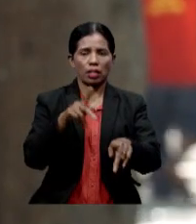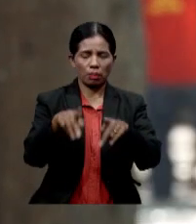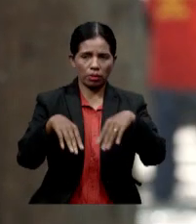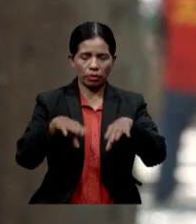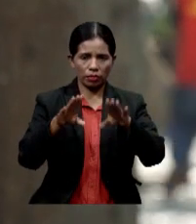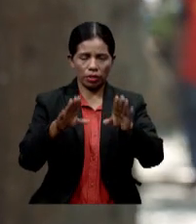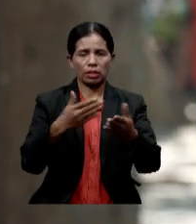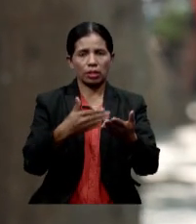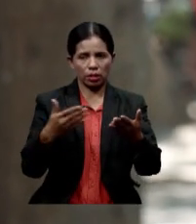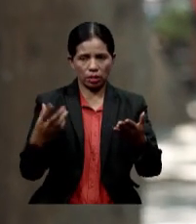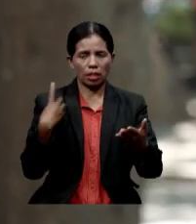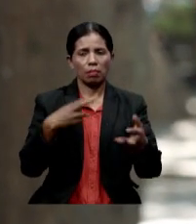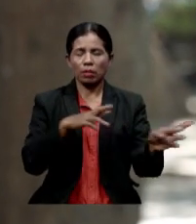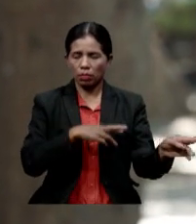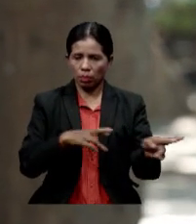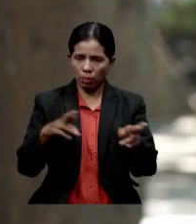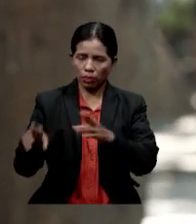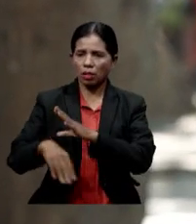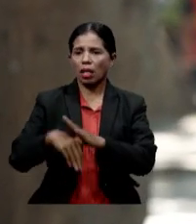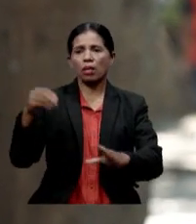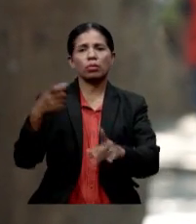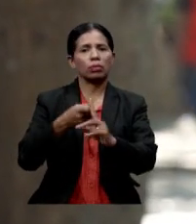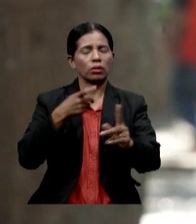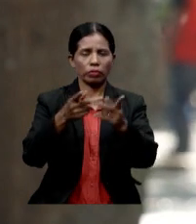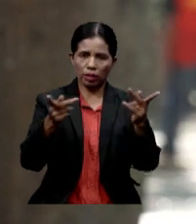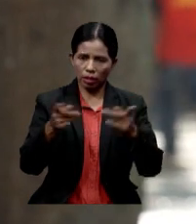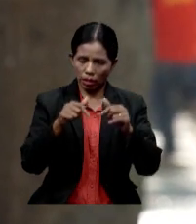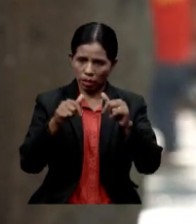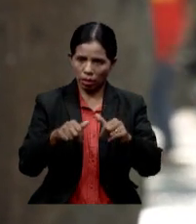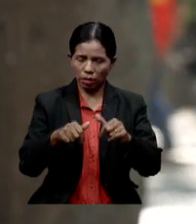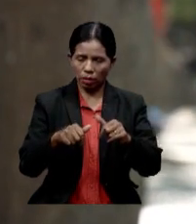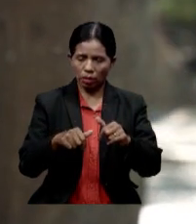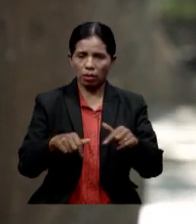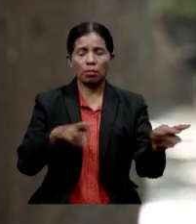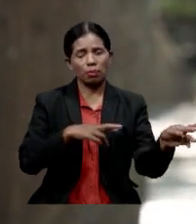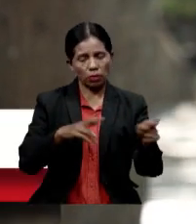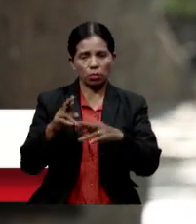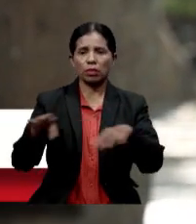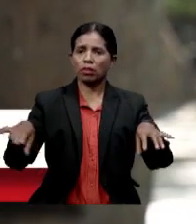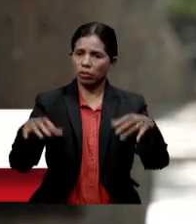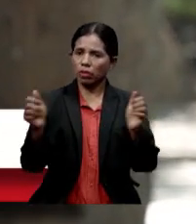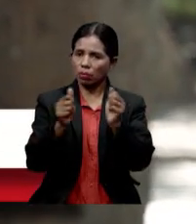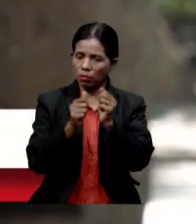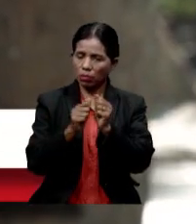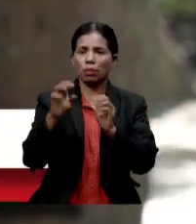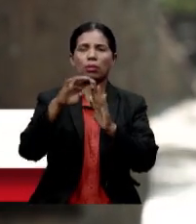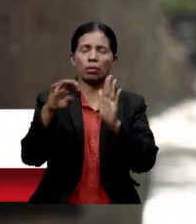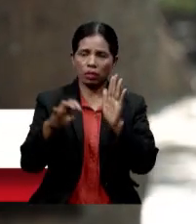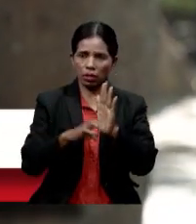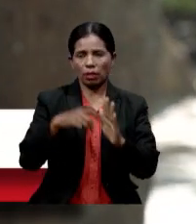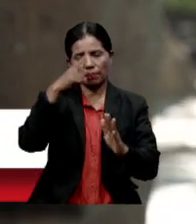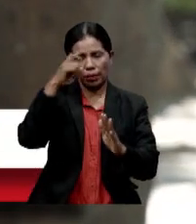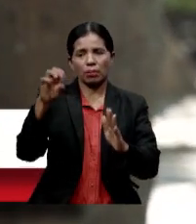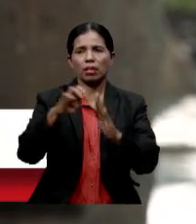pronto a tu saibu si fatin idane, pronto mos cofera ba estado. Tamba estado,